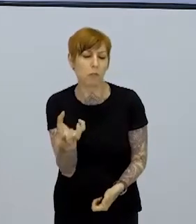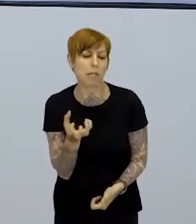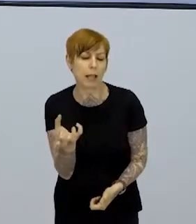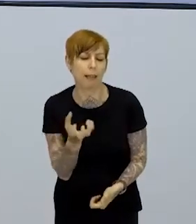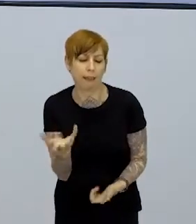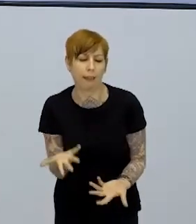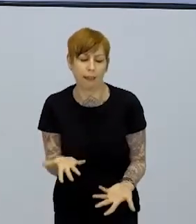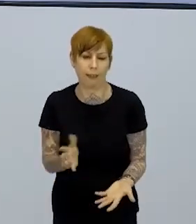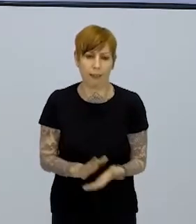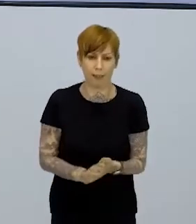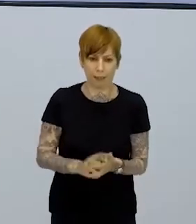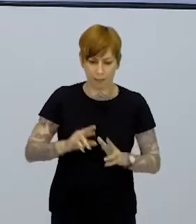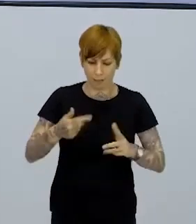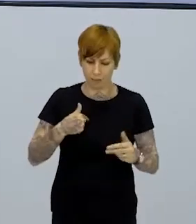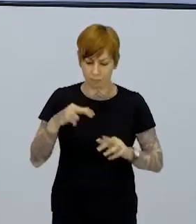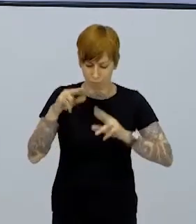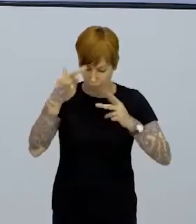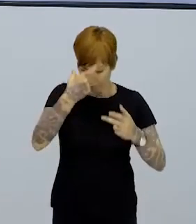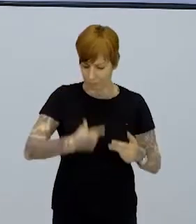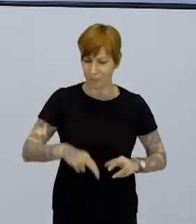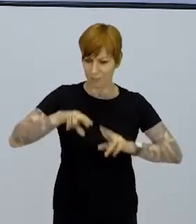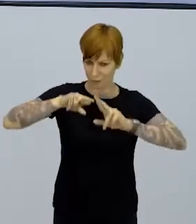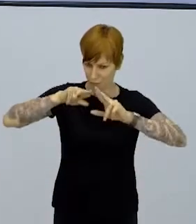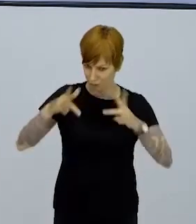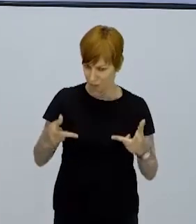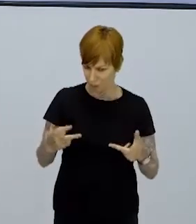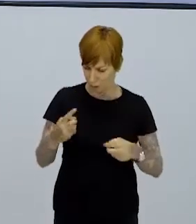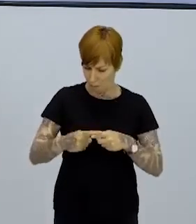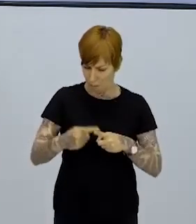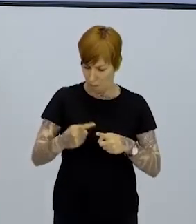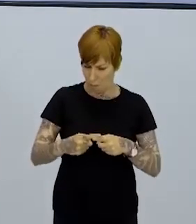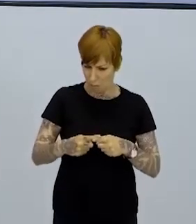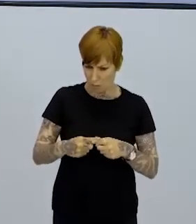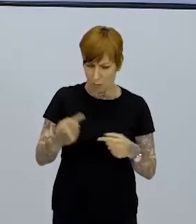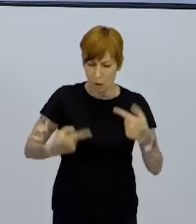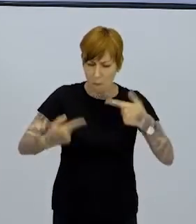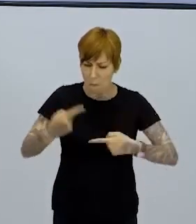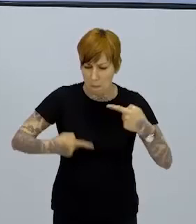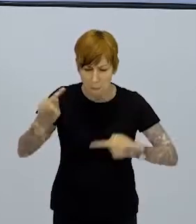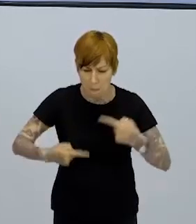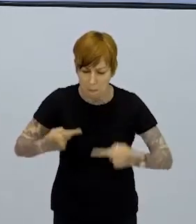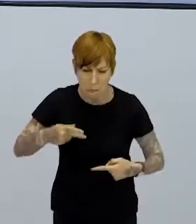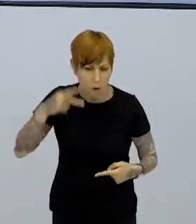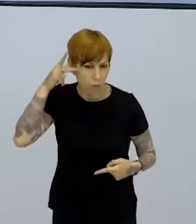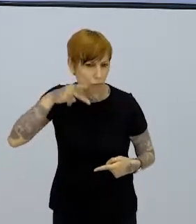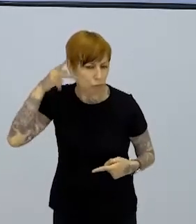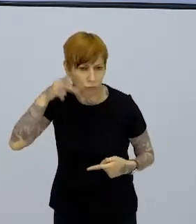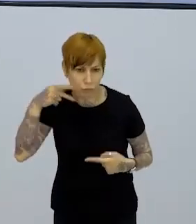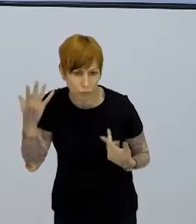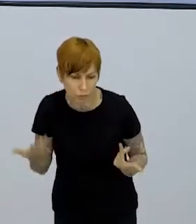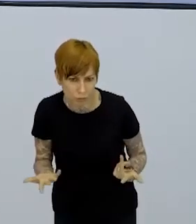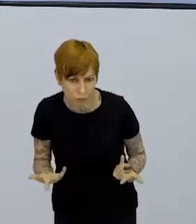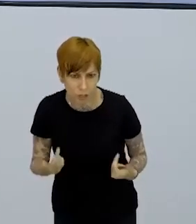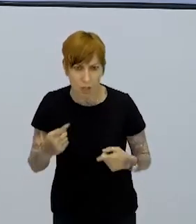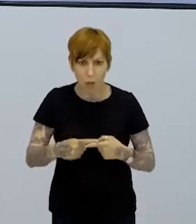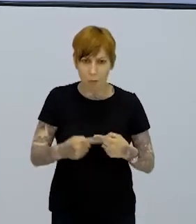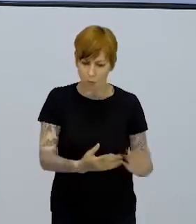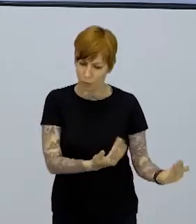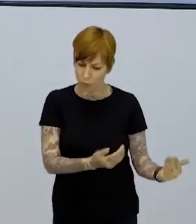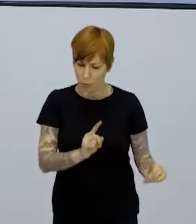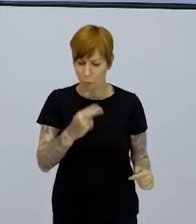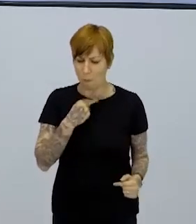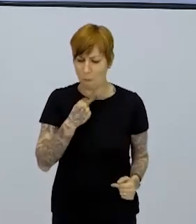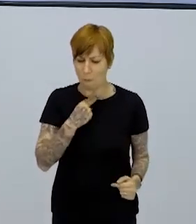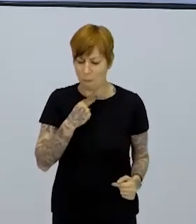que andar engravatado? Por que que eu não posso discutir política? Né? Quando você vê o movimento punk hippie, era principalmente, por que que eu sou jovem e eu não posso